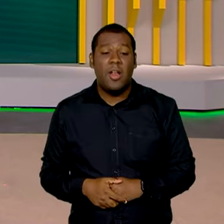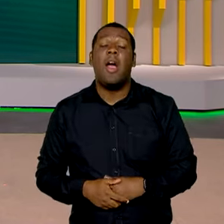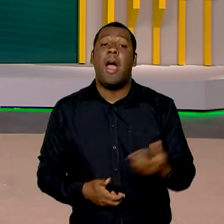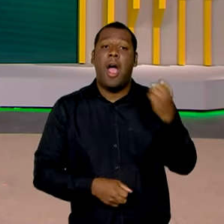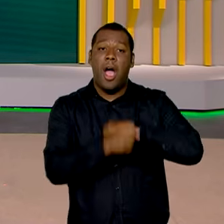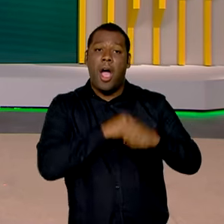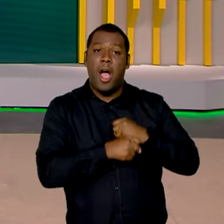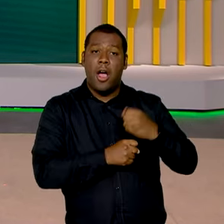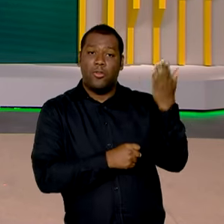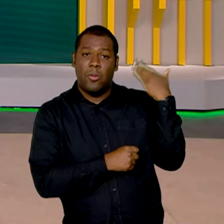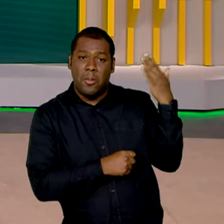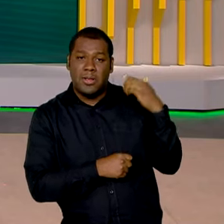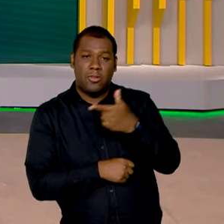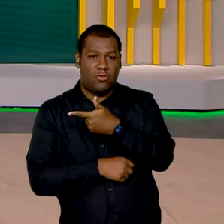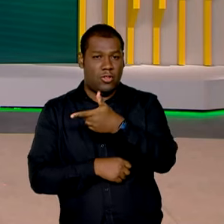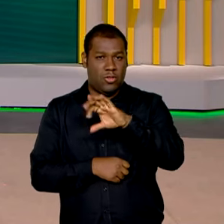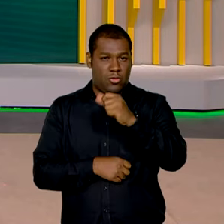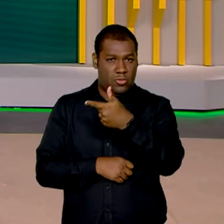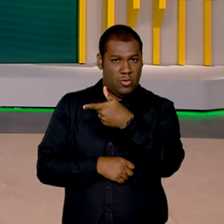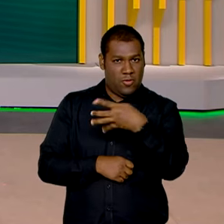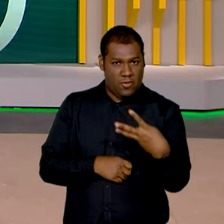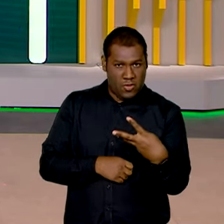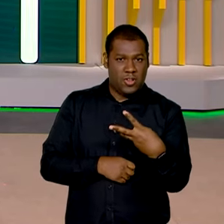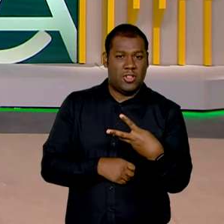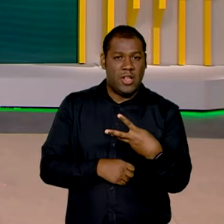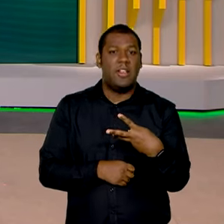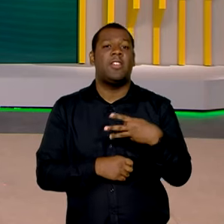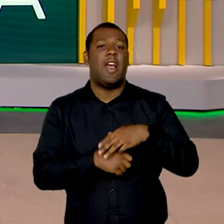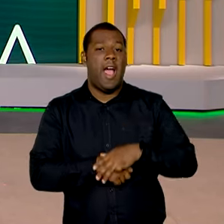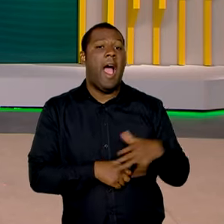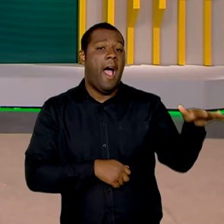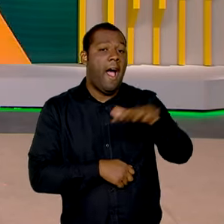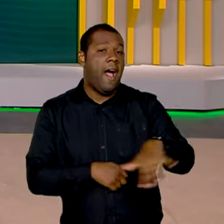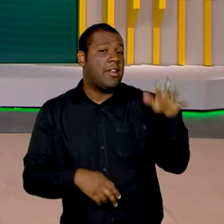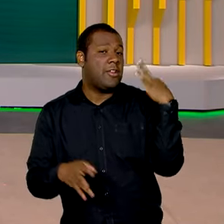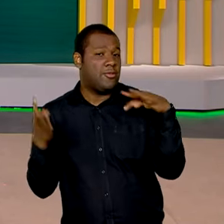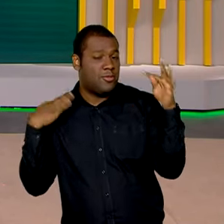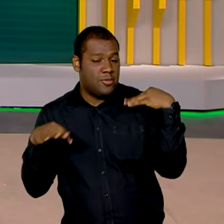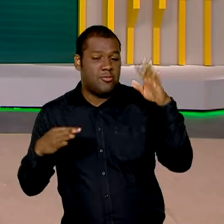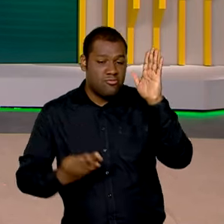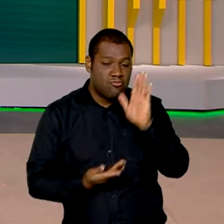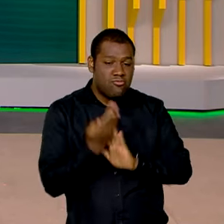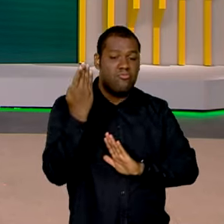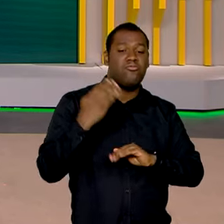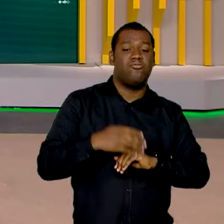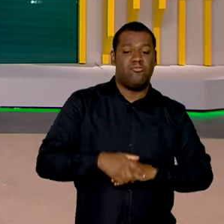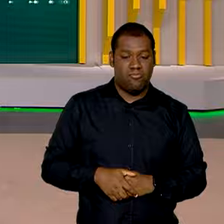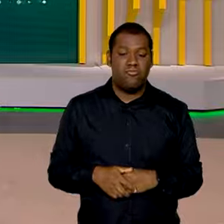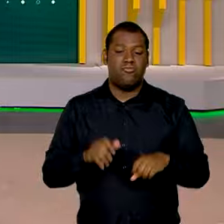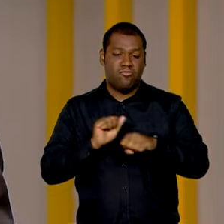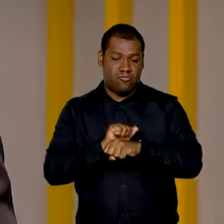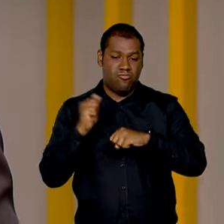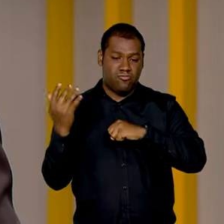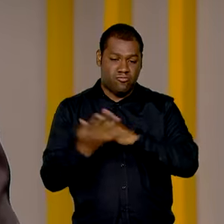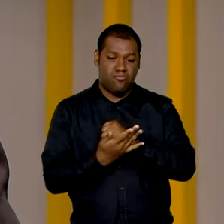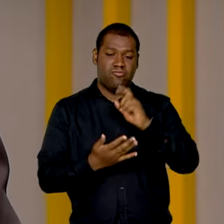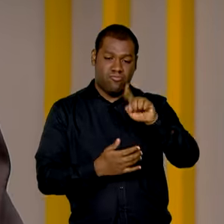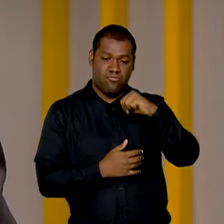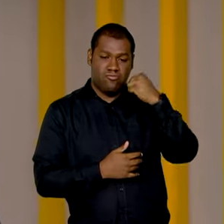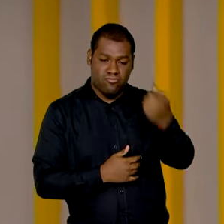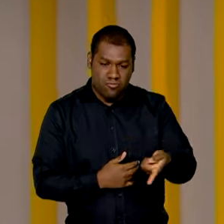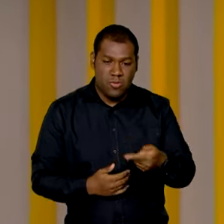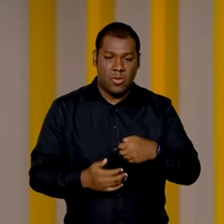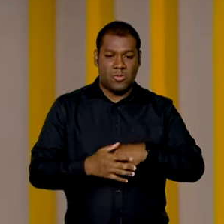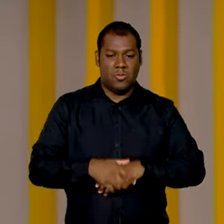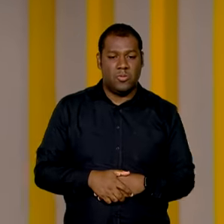no ano passado, colocando o Brasil num nível de movimentação do setor semelhante ao período pré-pandemia. E foi